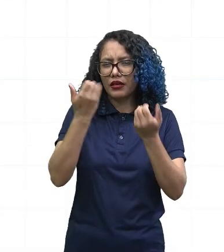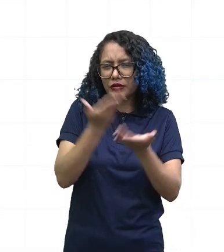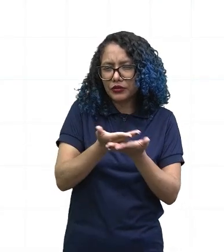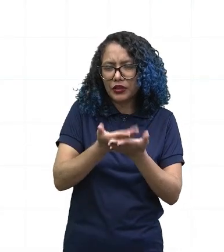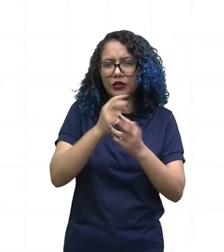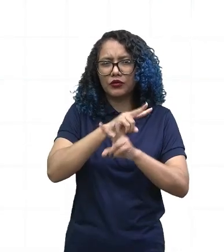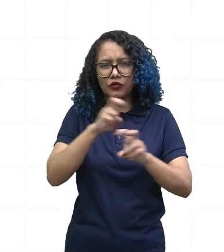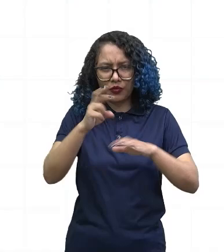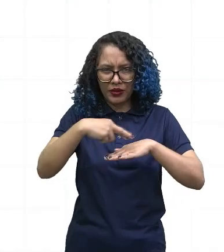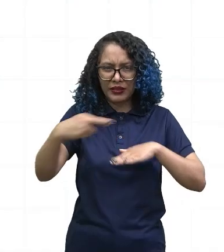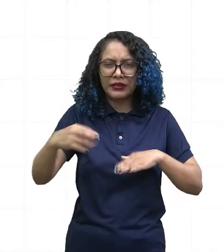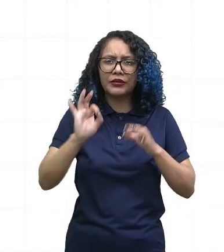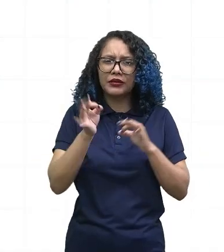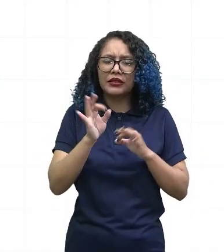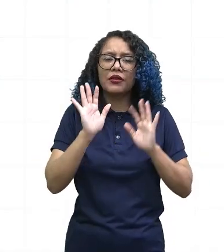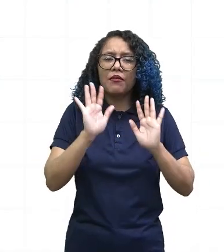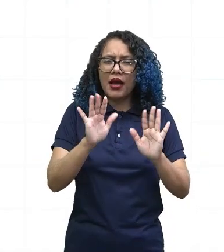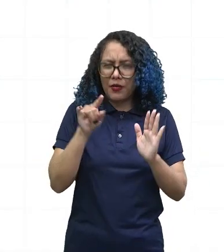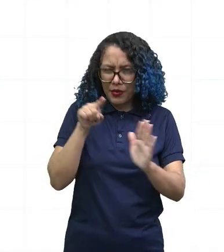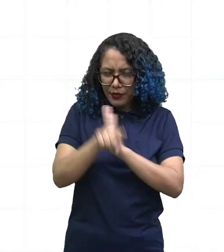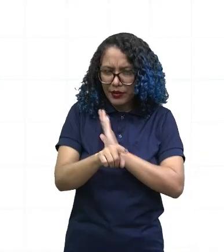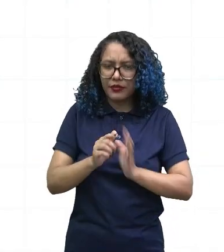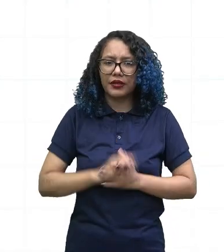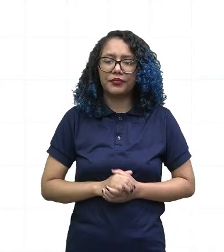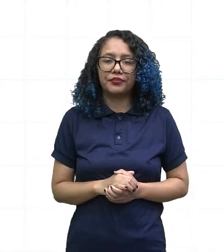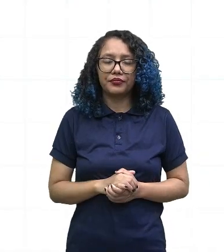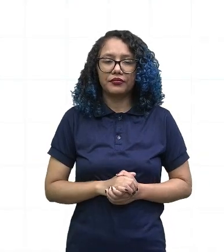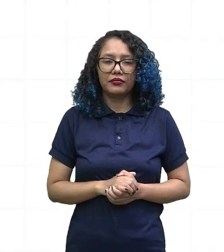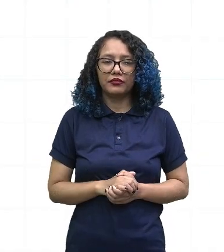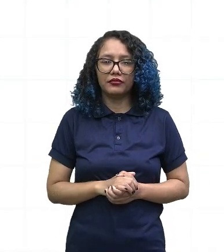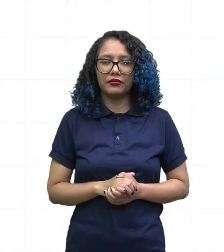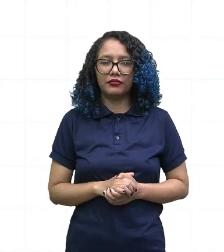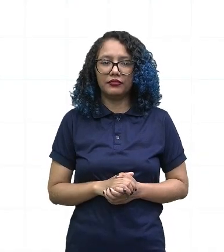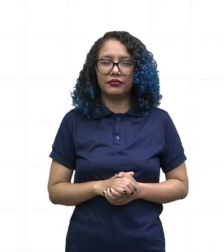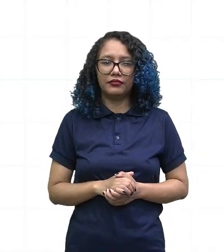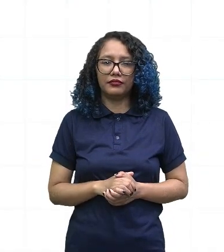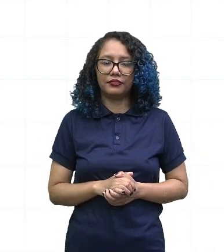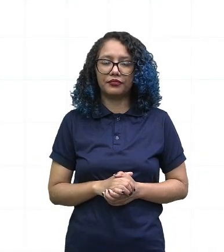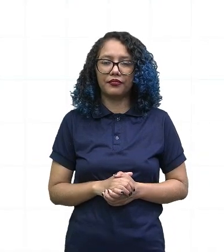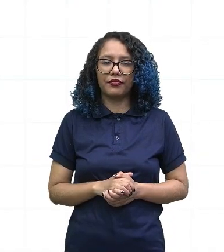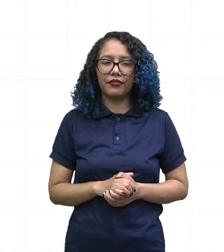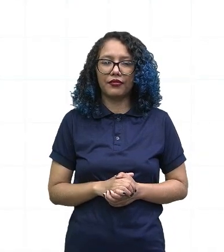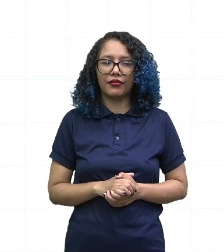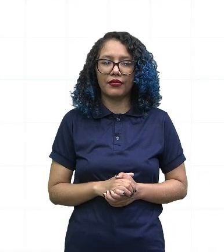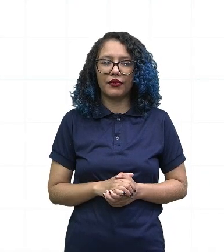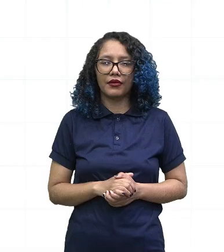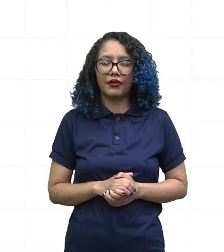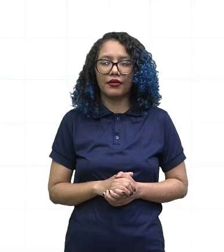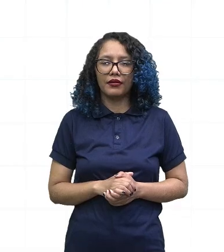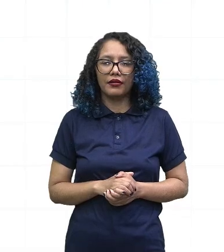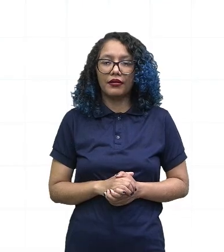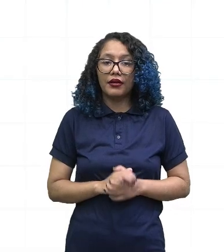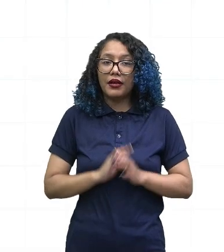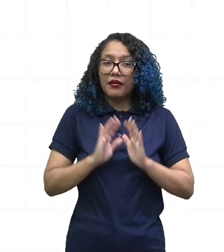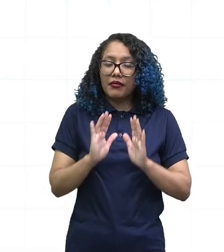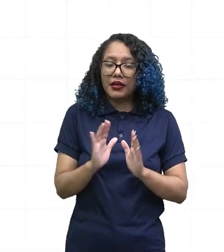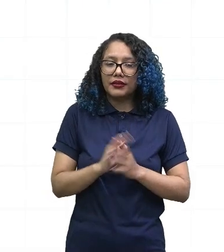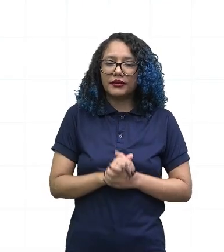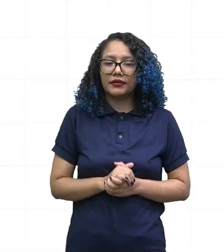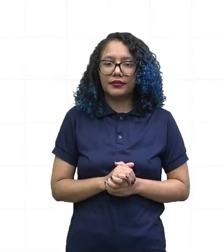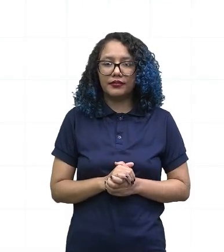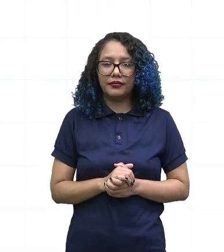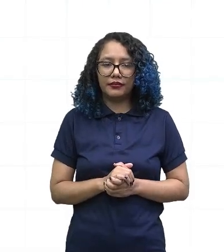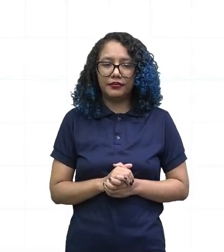tudo mais, a perguntinha que fica aqui, né, para vocês é justamente, mas como que é possível